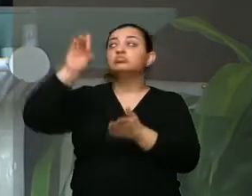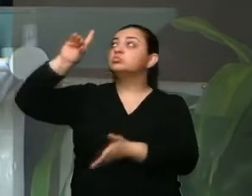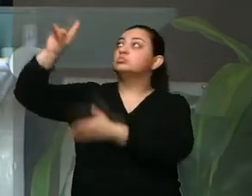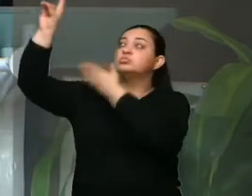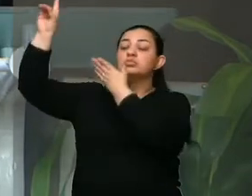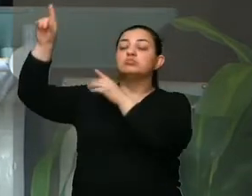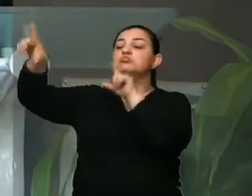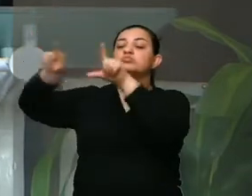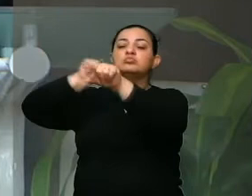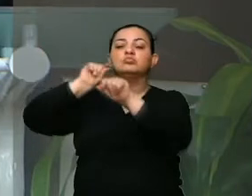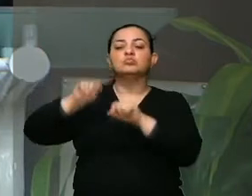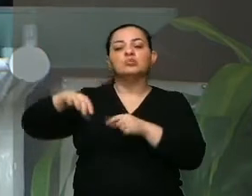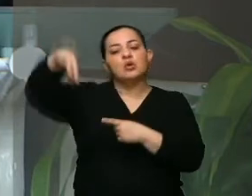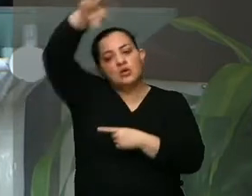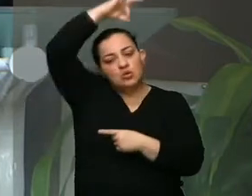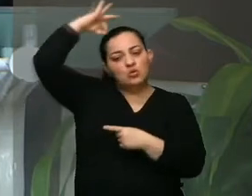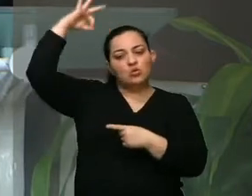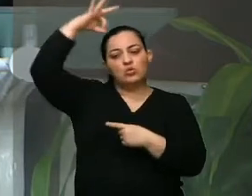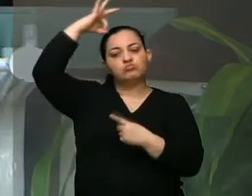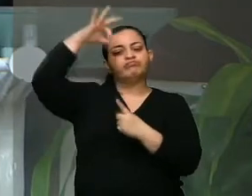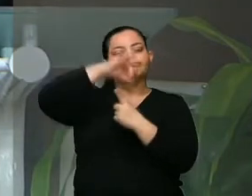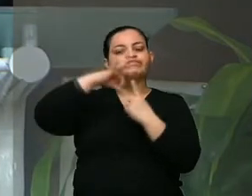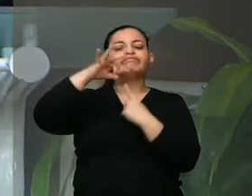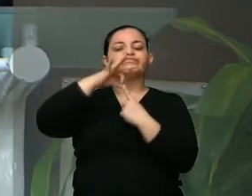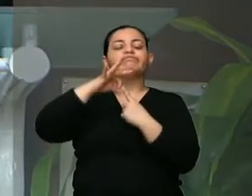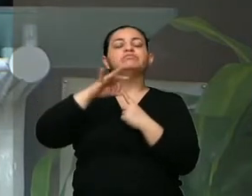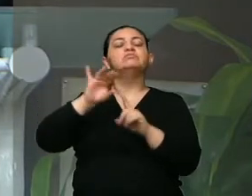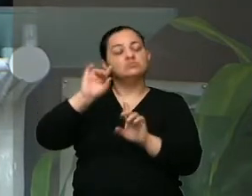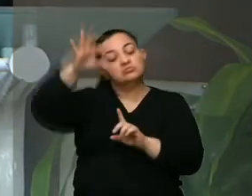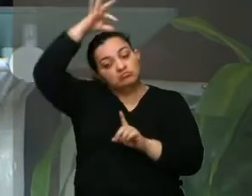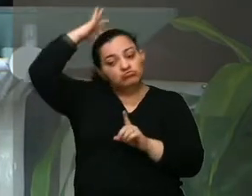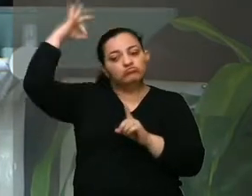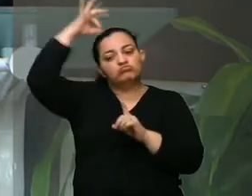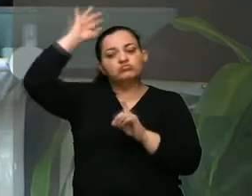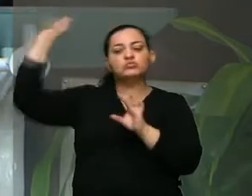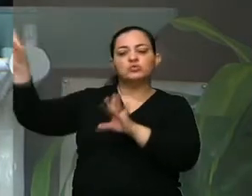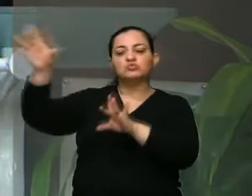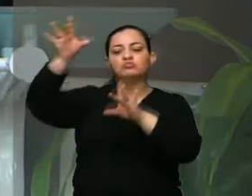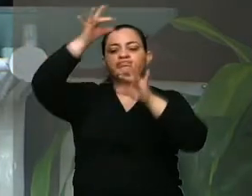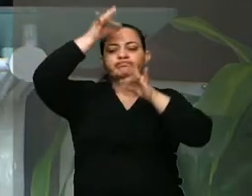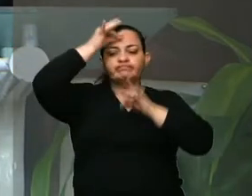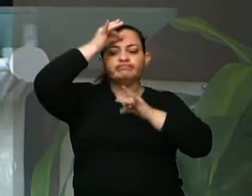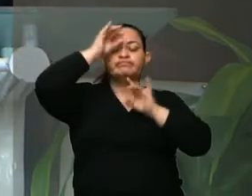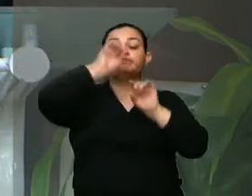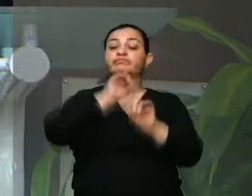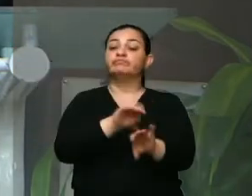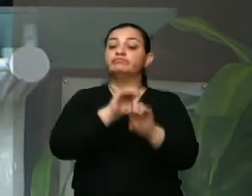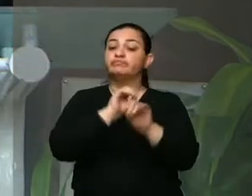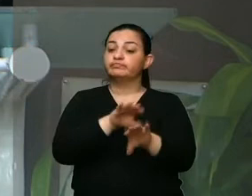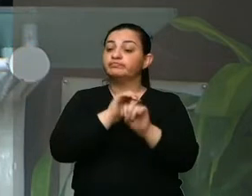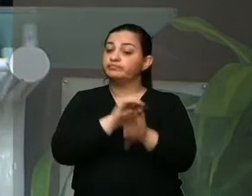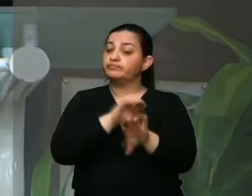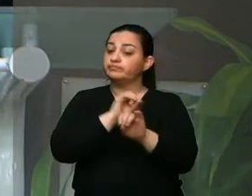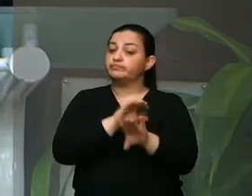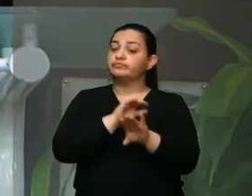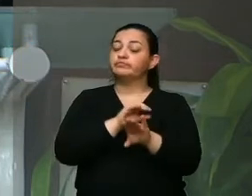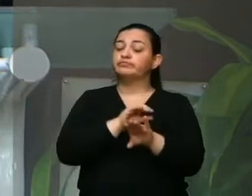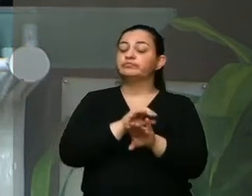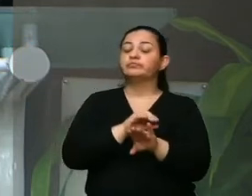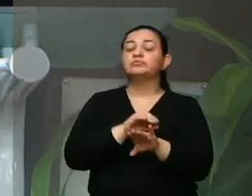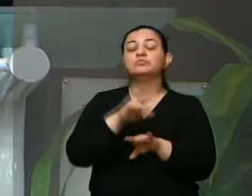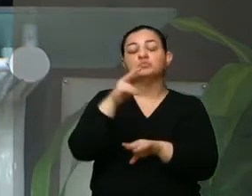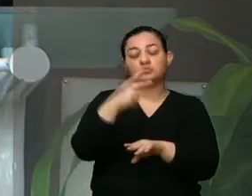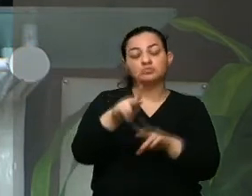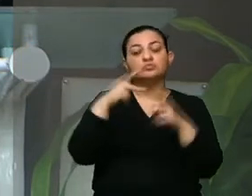escolheu é o espírito santo e ele vem através da palavra e ensina e